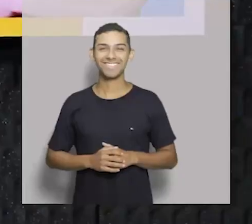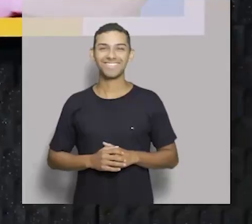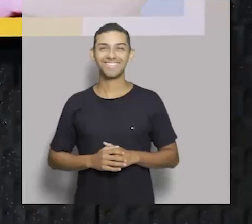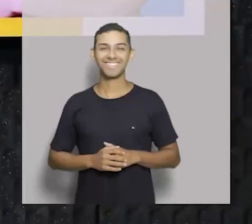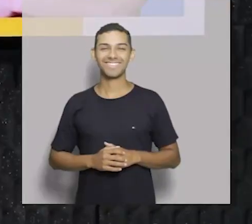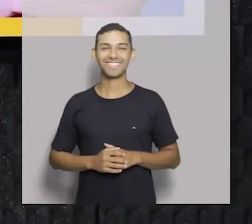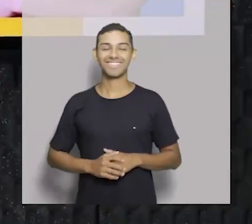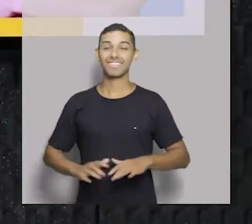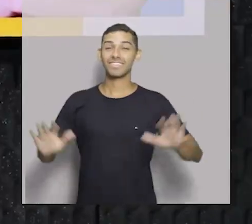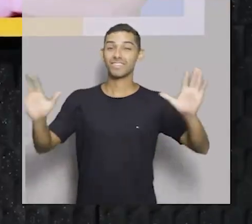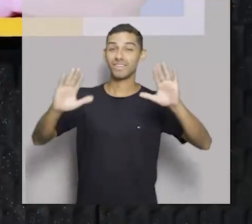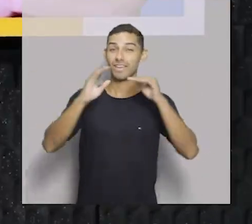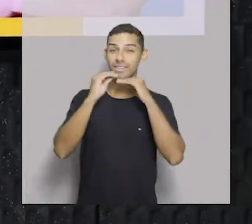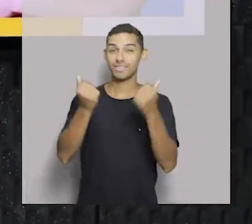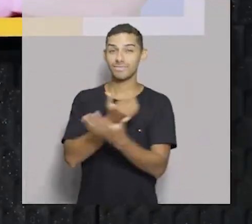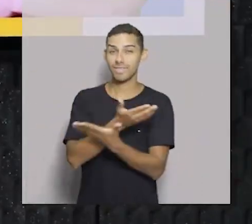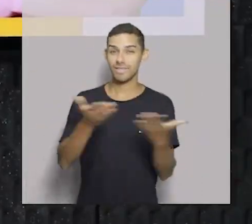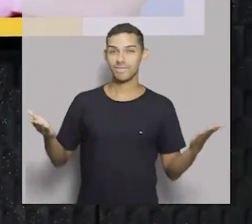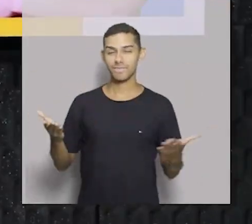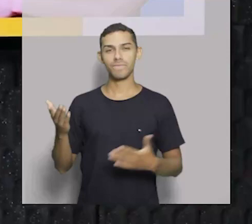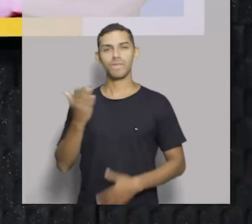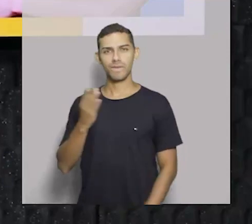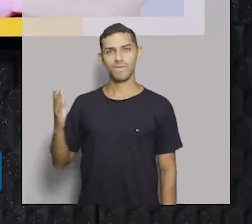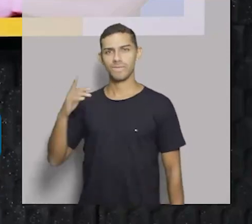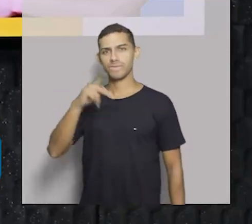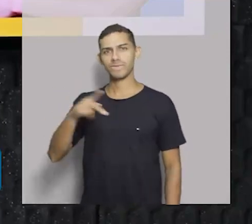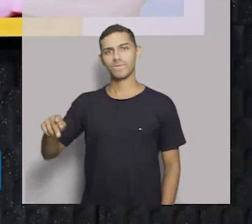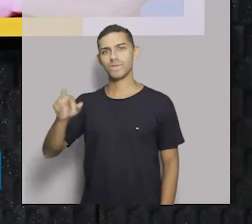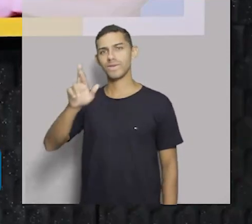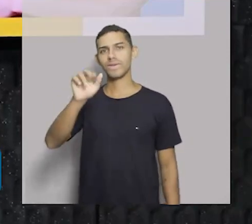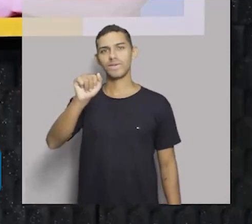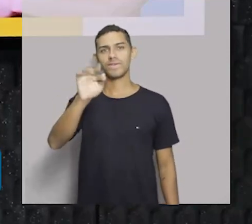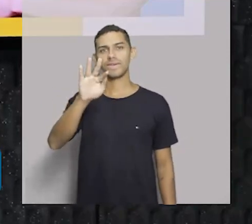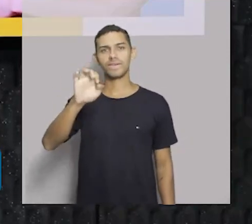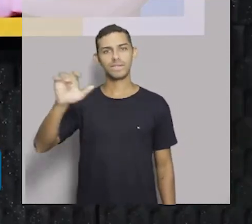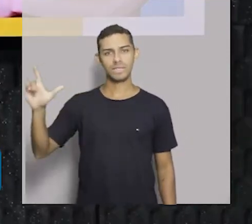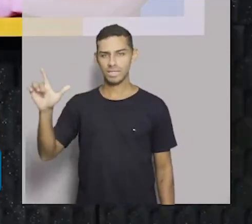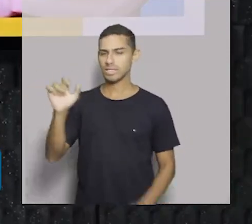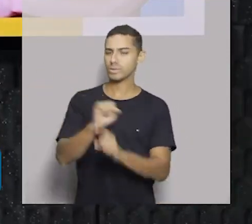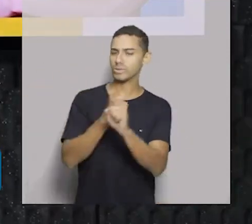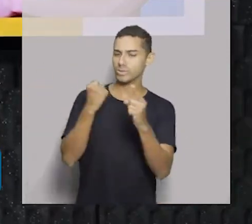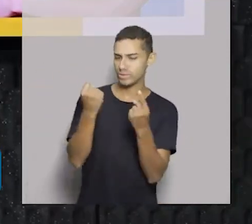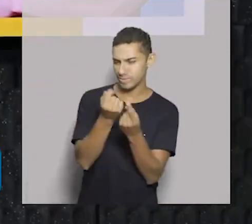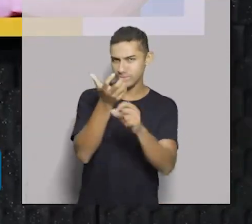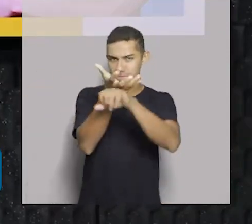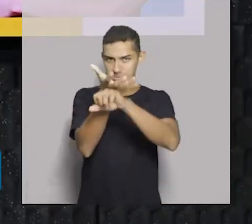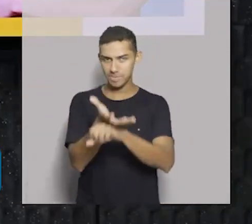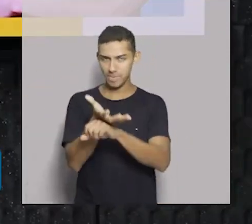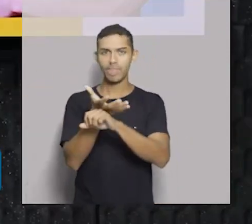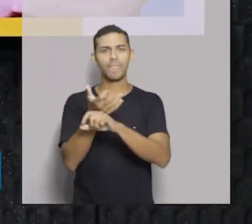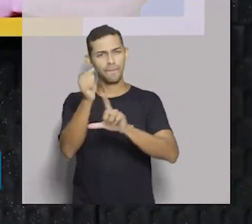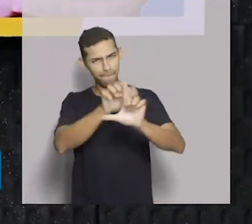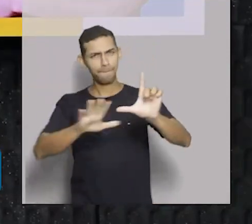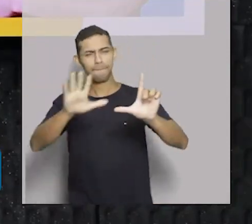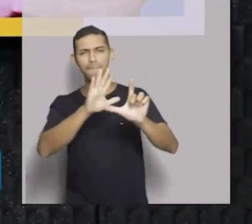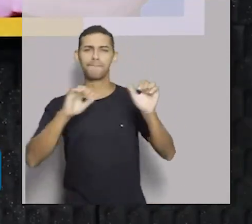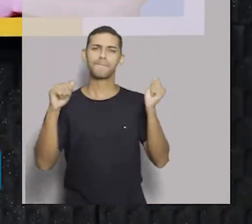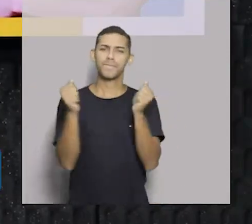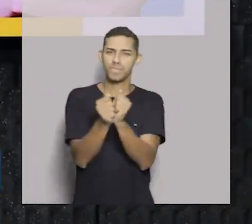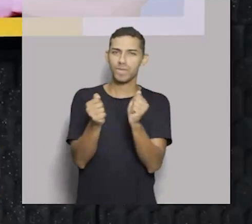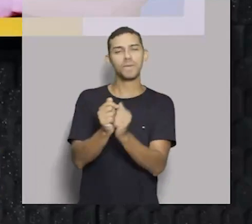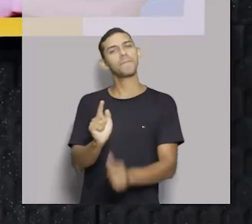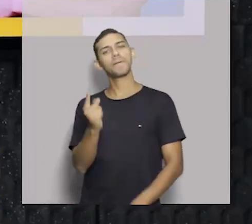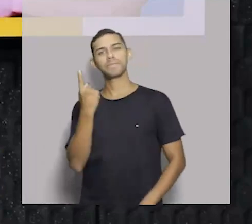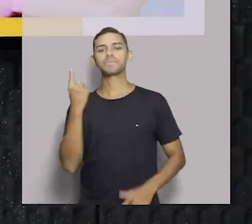fala pessoal tudo bem Professor Rafael de sociologia aqui da plataforma Gonçalves Dias para a gente fazer aqui juntos